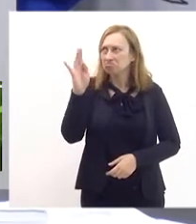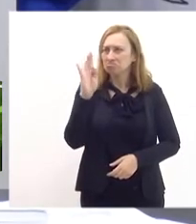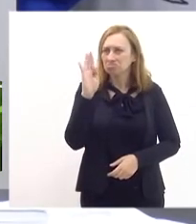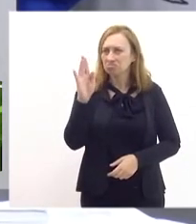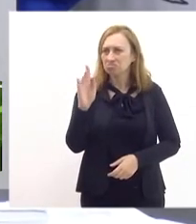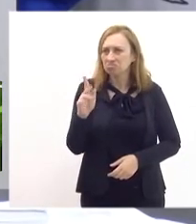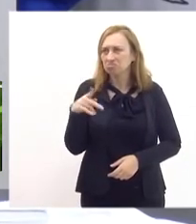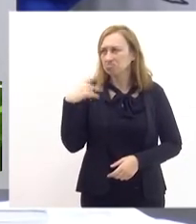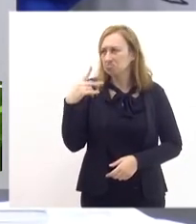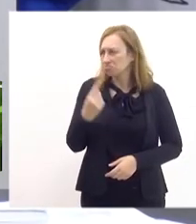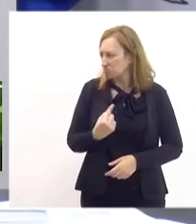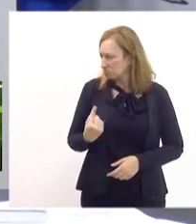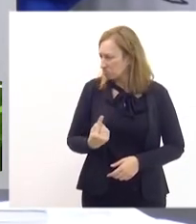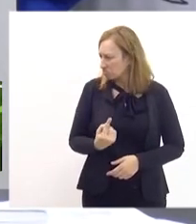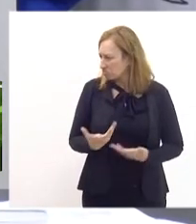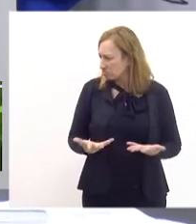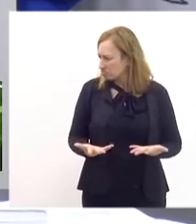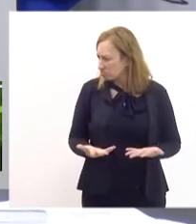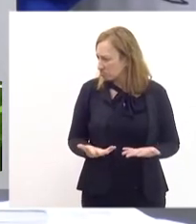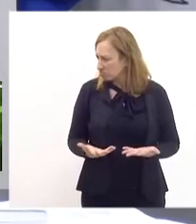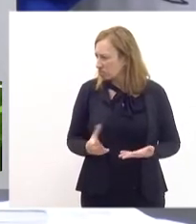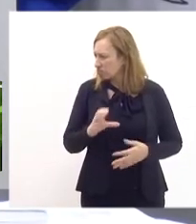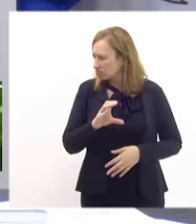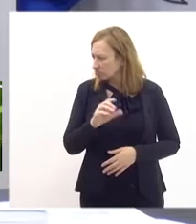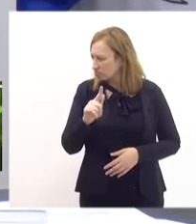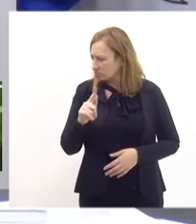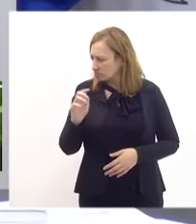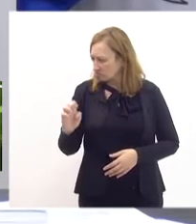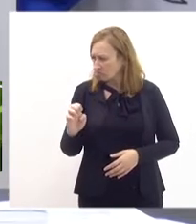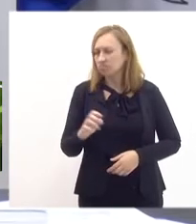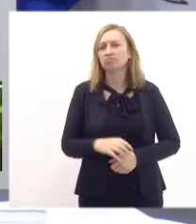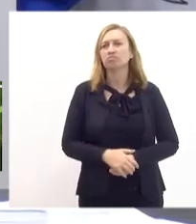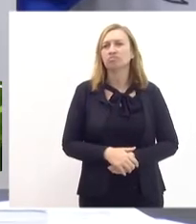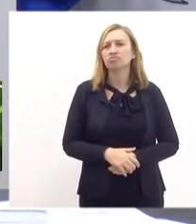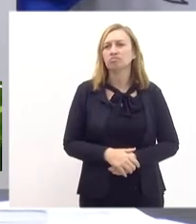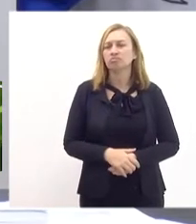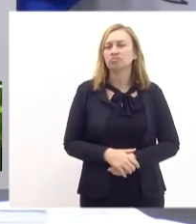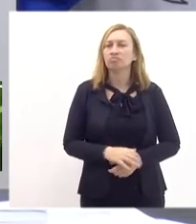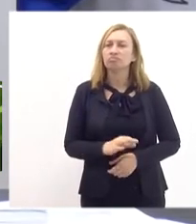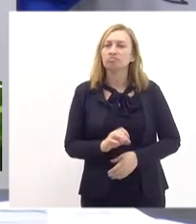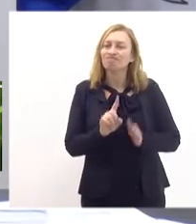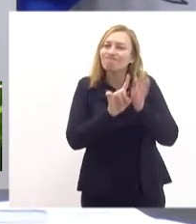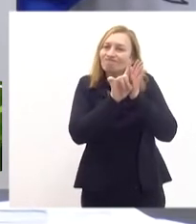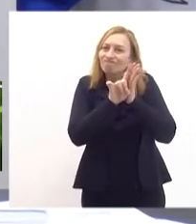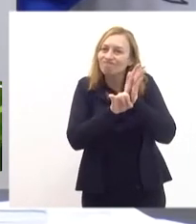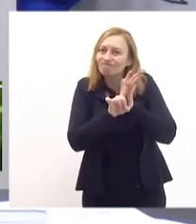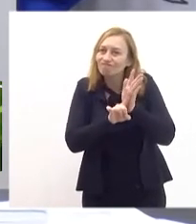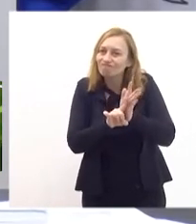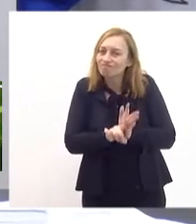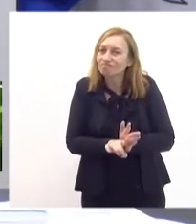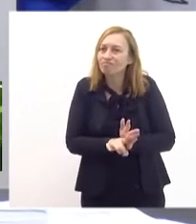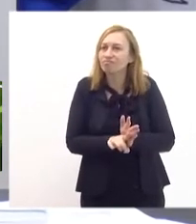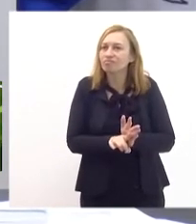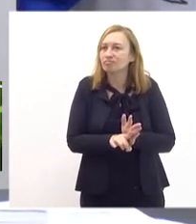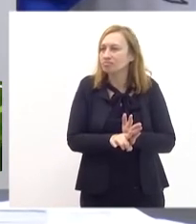parlamento, que a CGE fosse examinar